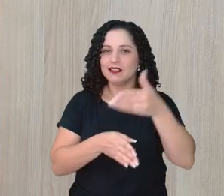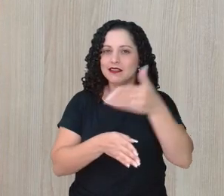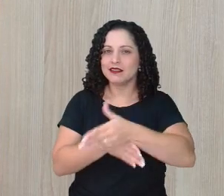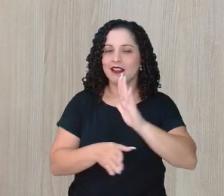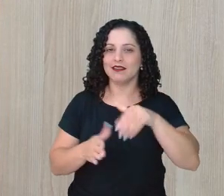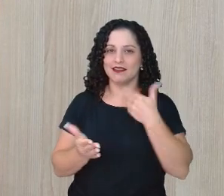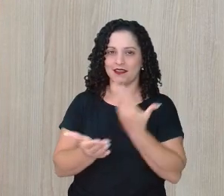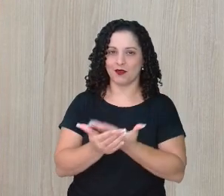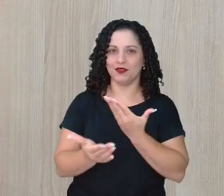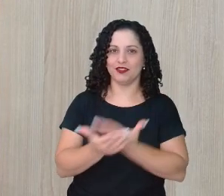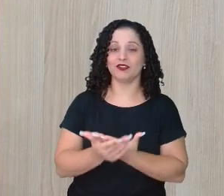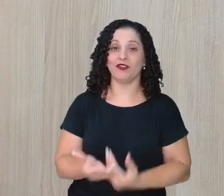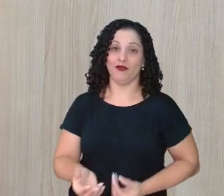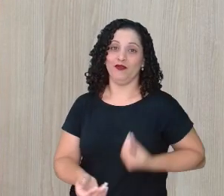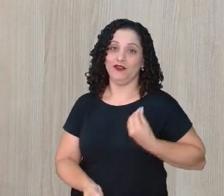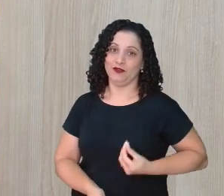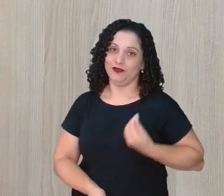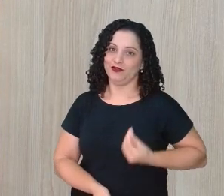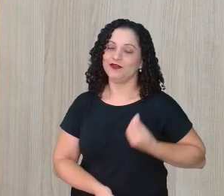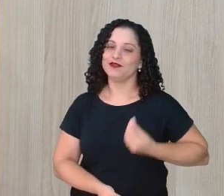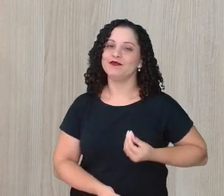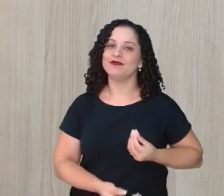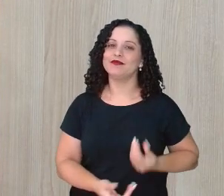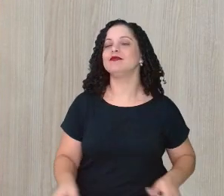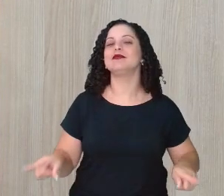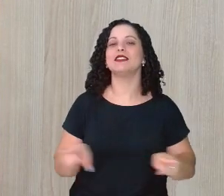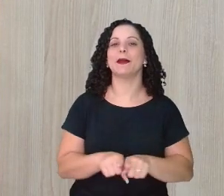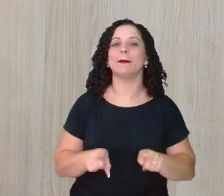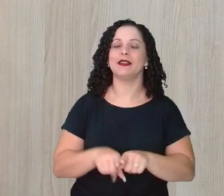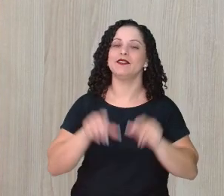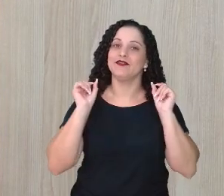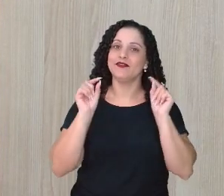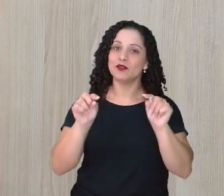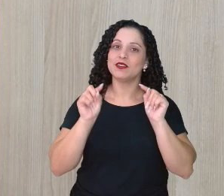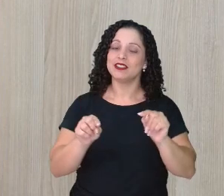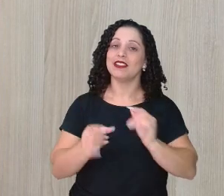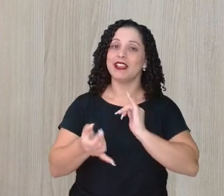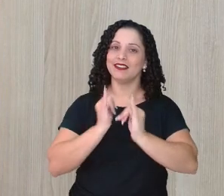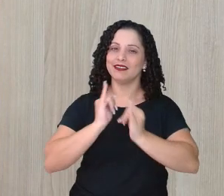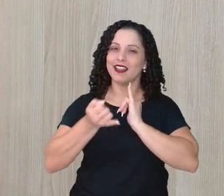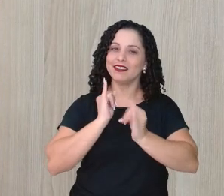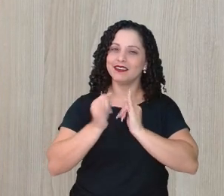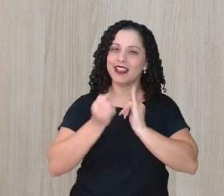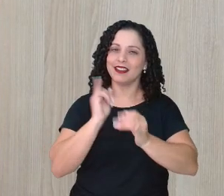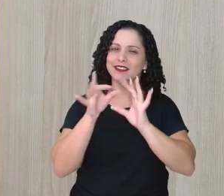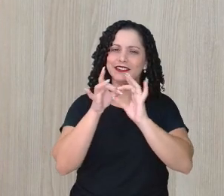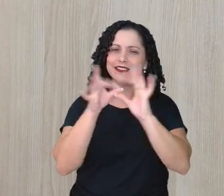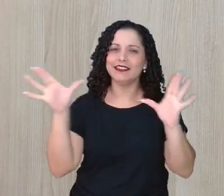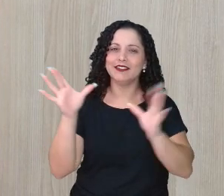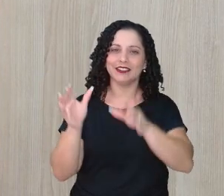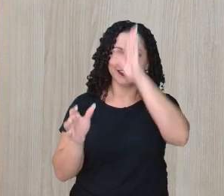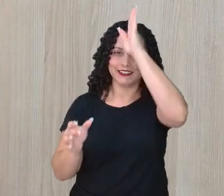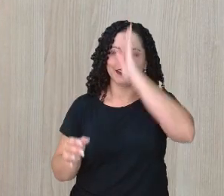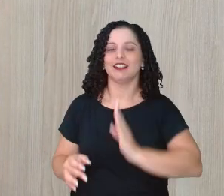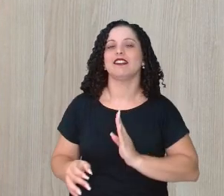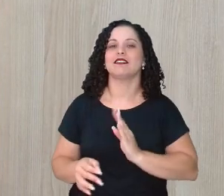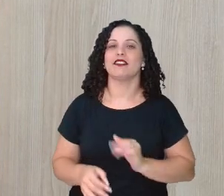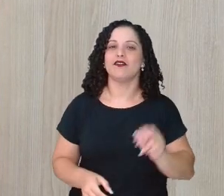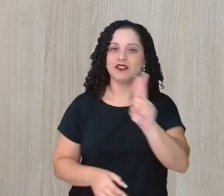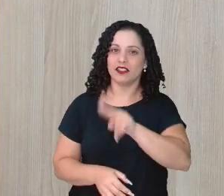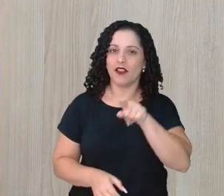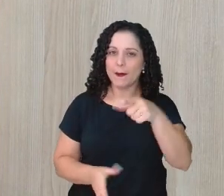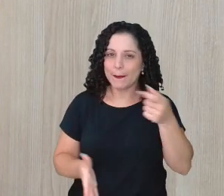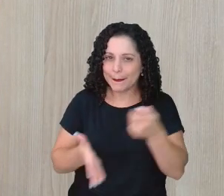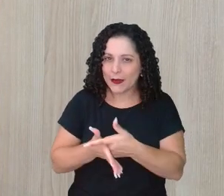às nossas aulas ao vivo aqui e com a sua internet financiada. Então você não vai consumir do